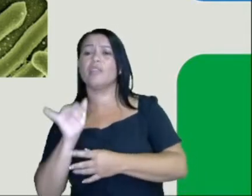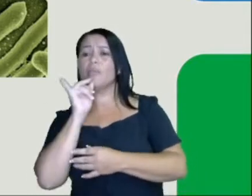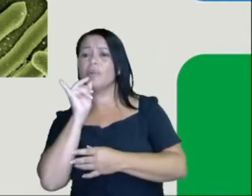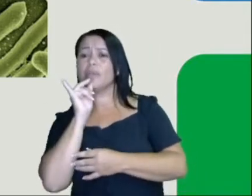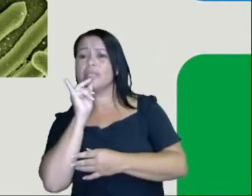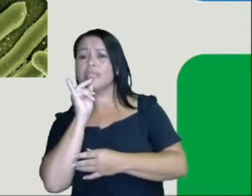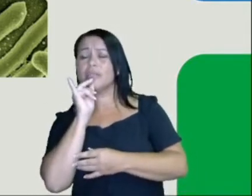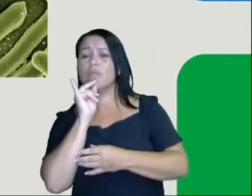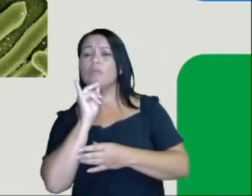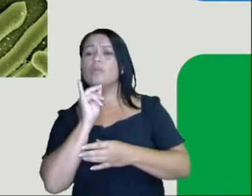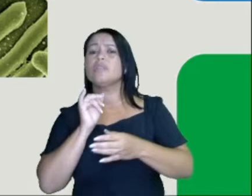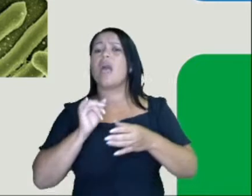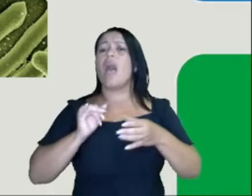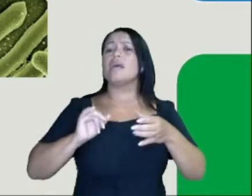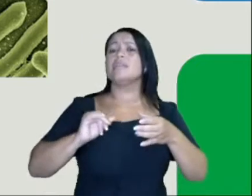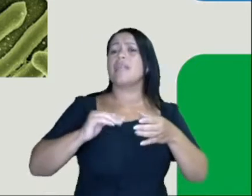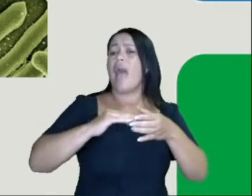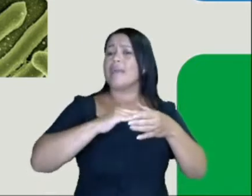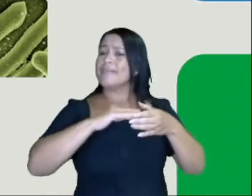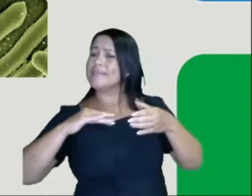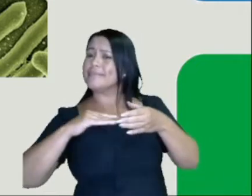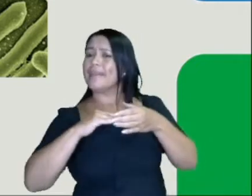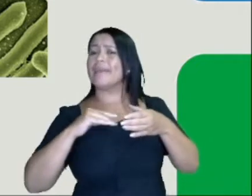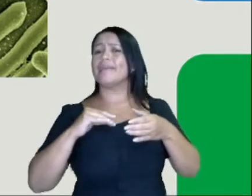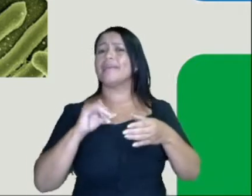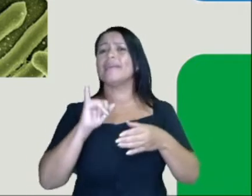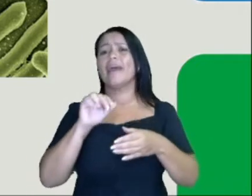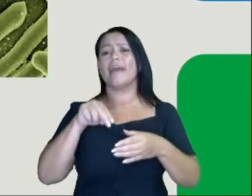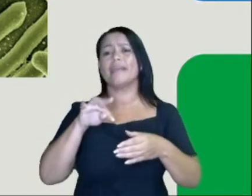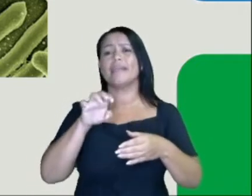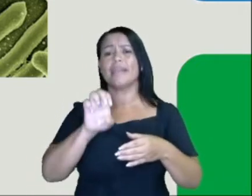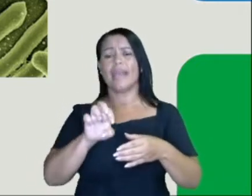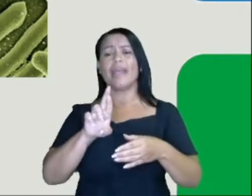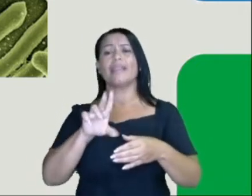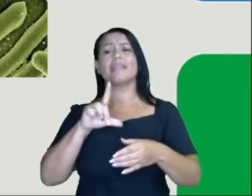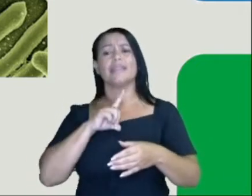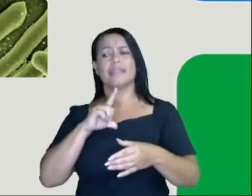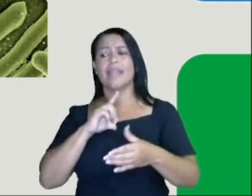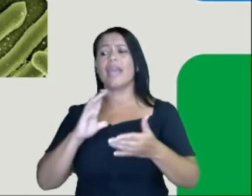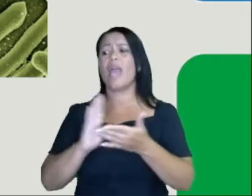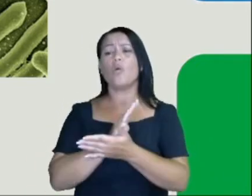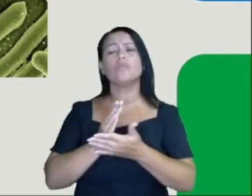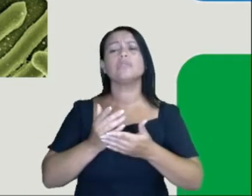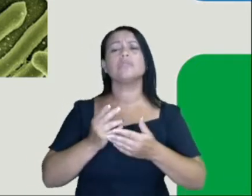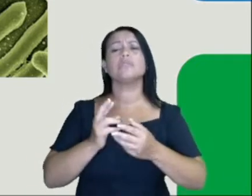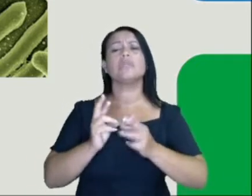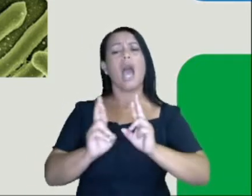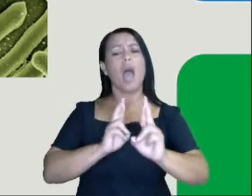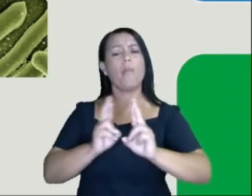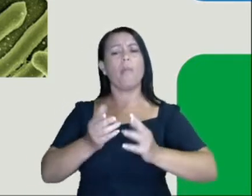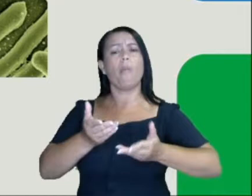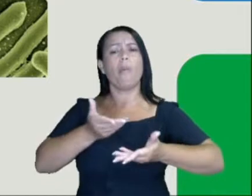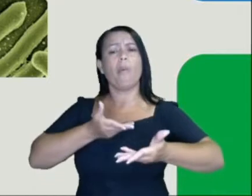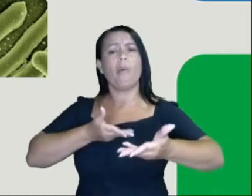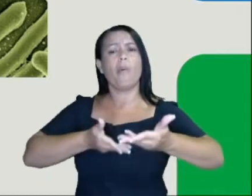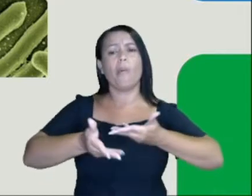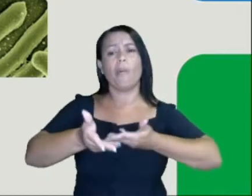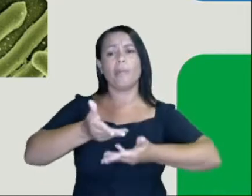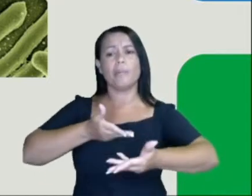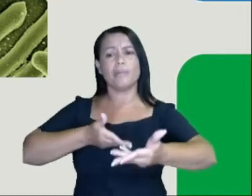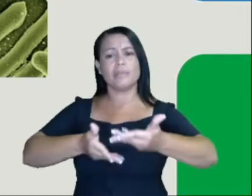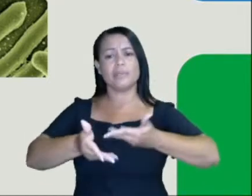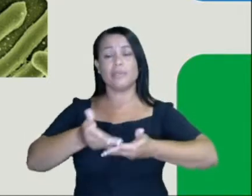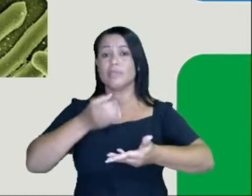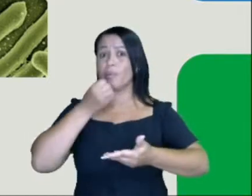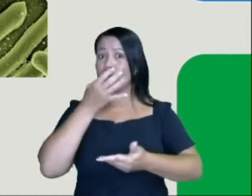interespecíficas, temos as relações harmônicas, em que ambos se dão bem nessa relação. A primeira que eu